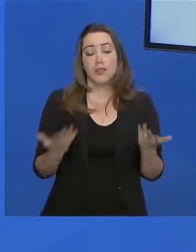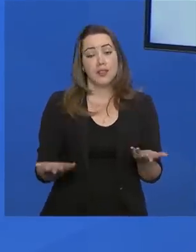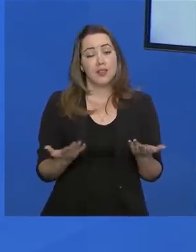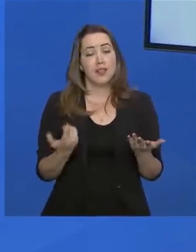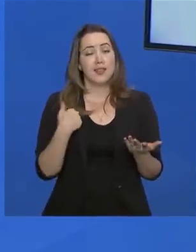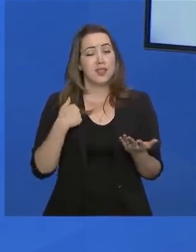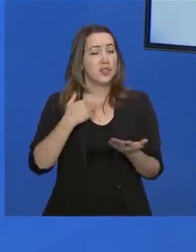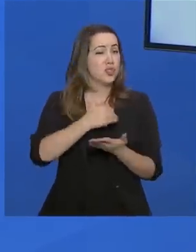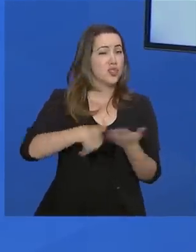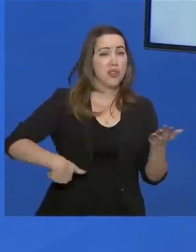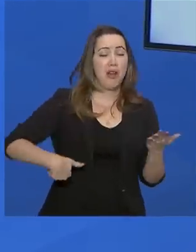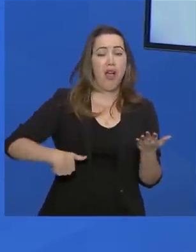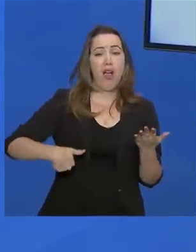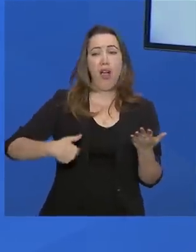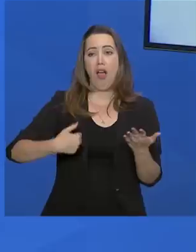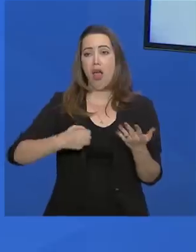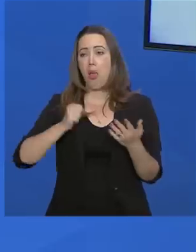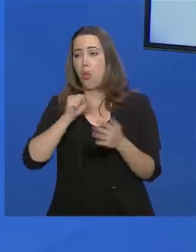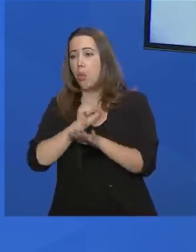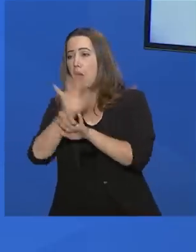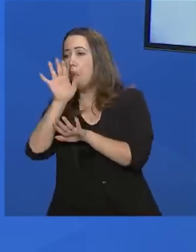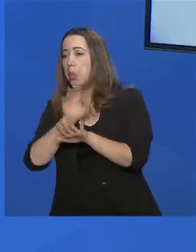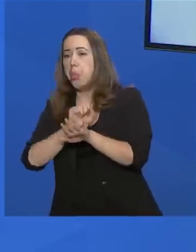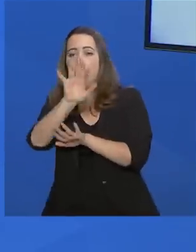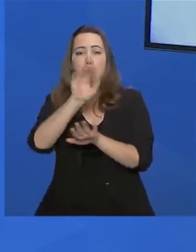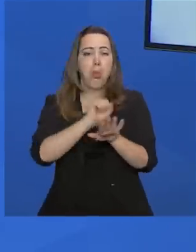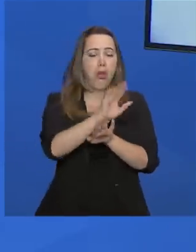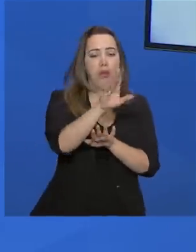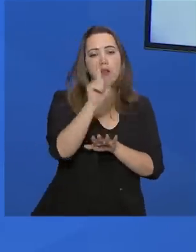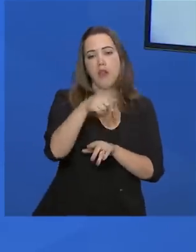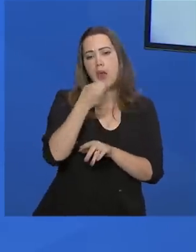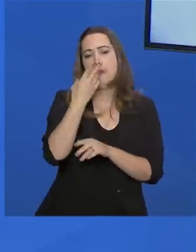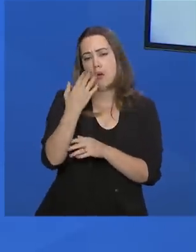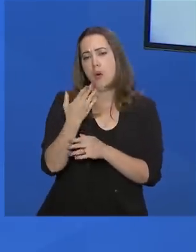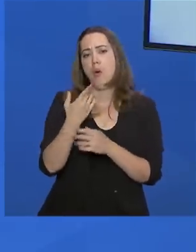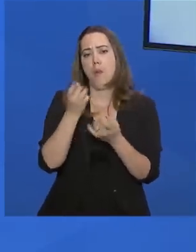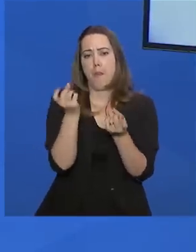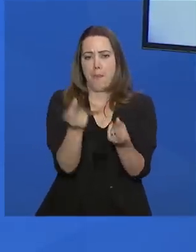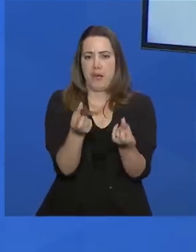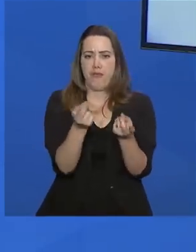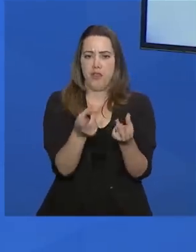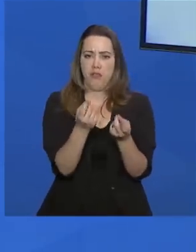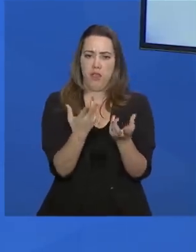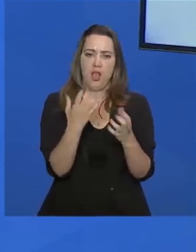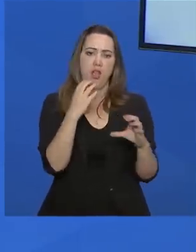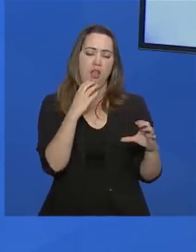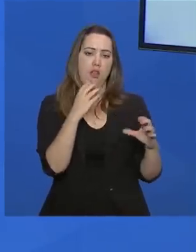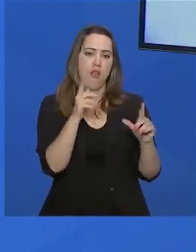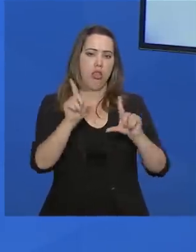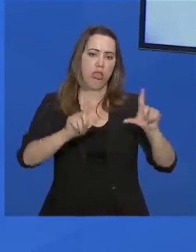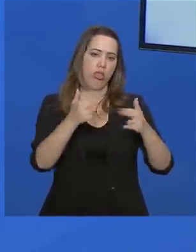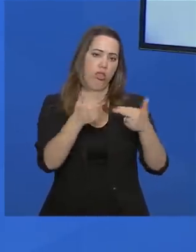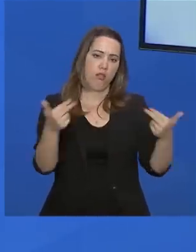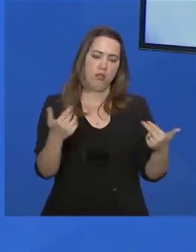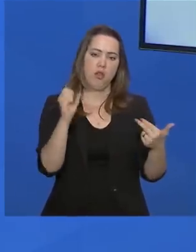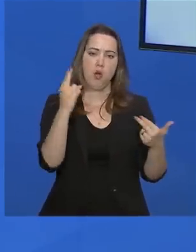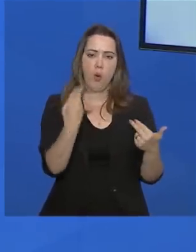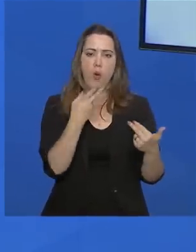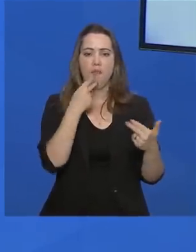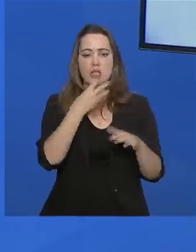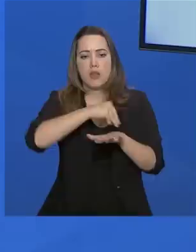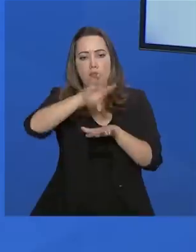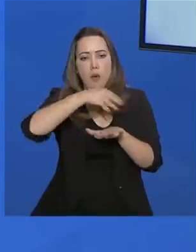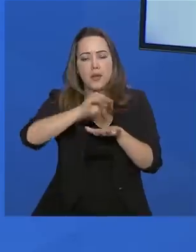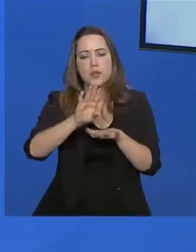tirar o sensacionalismo que pode ser muito bom pra vender manchete de determinados meios de comunicação ou fazer-lhe de notícia